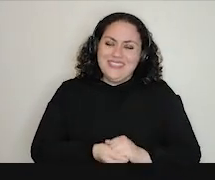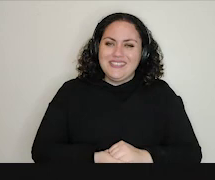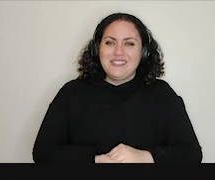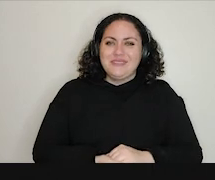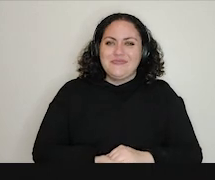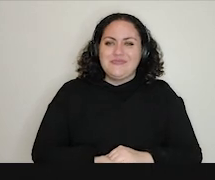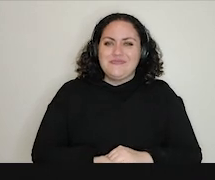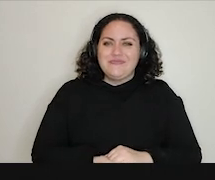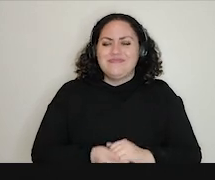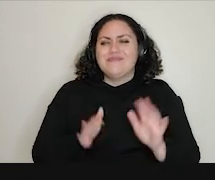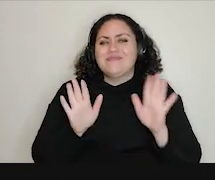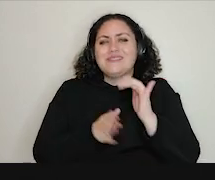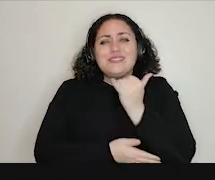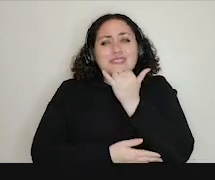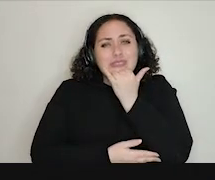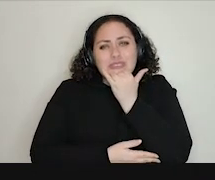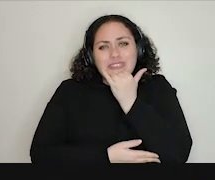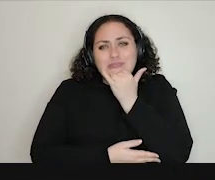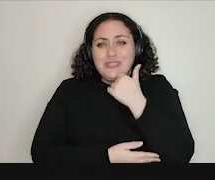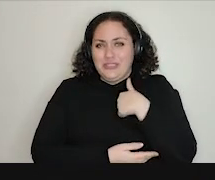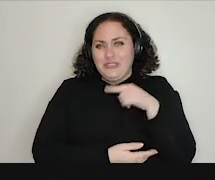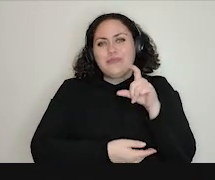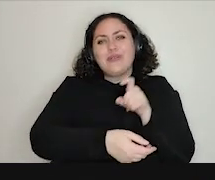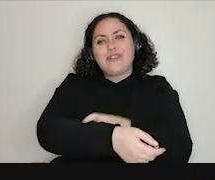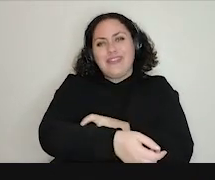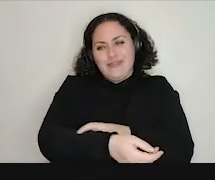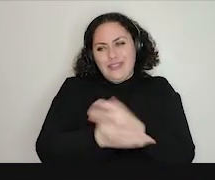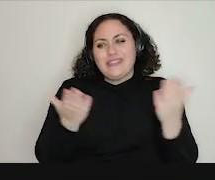Ai, gente, desculpa. Hoje eu tô um pouco nervosa.